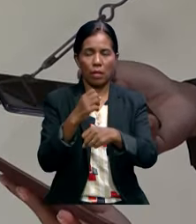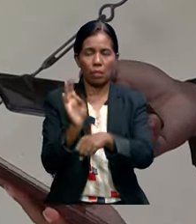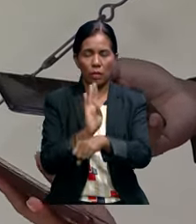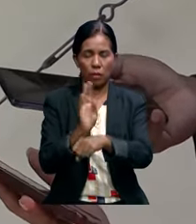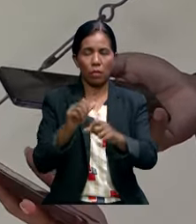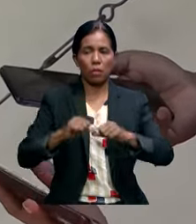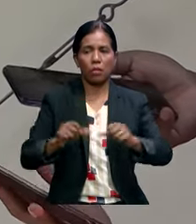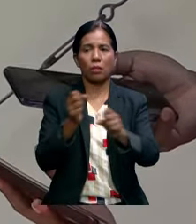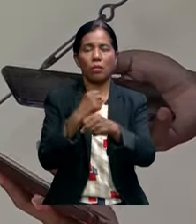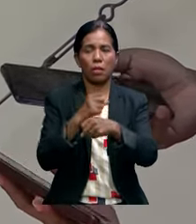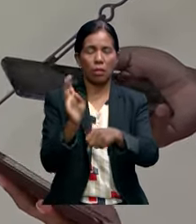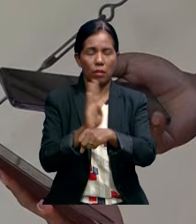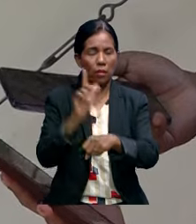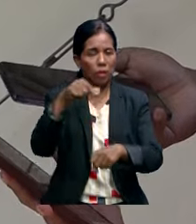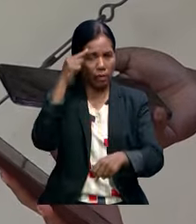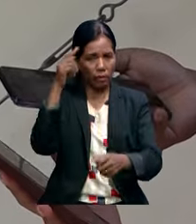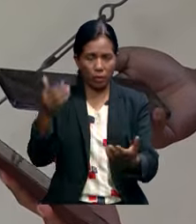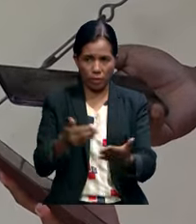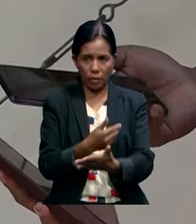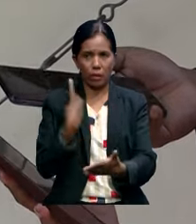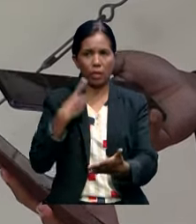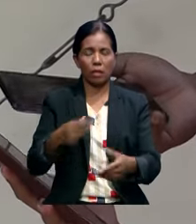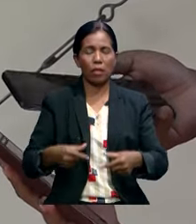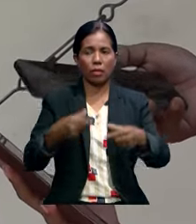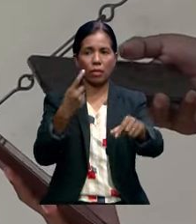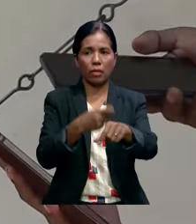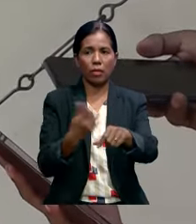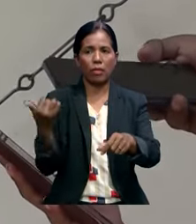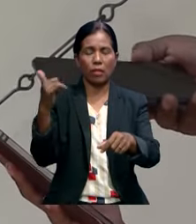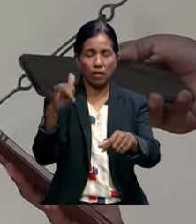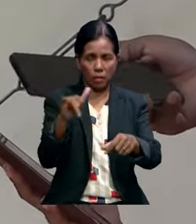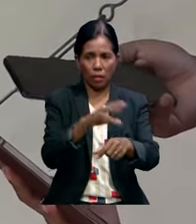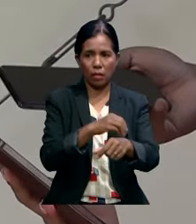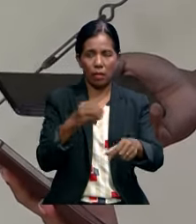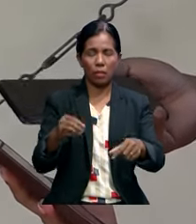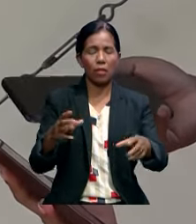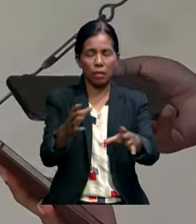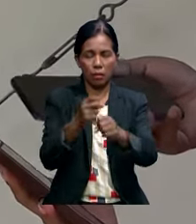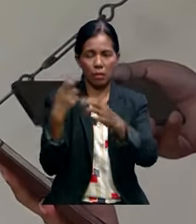continua a negociação com o governo Fon. Então tem que for tempo, porque se ele foi, toma posse.